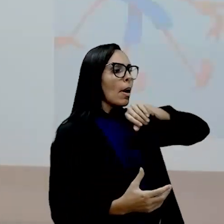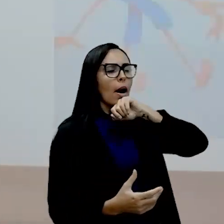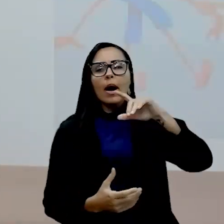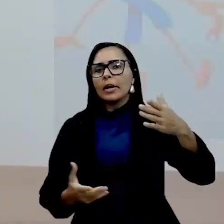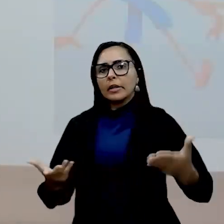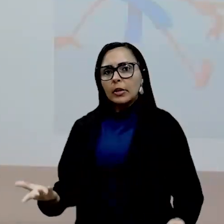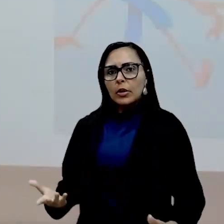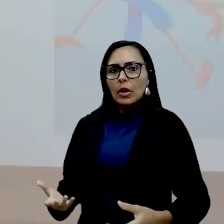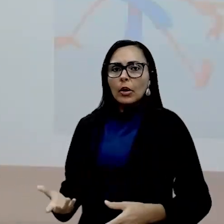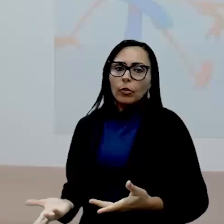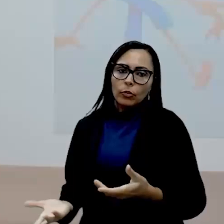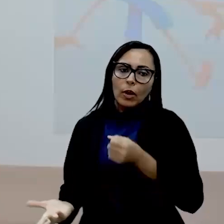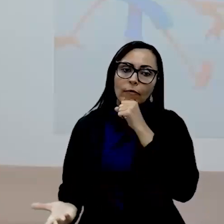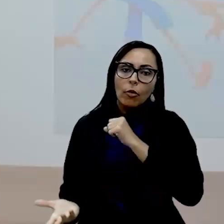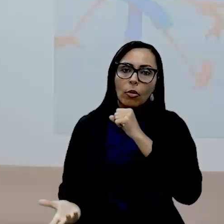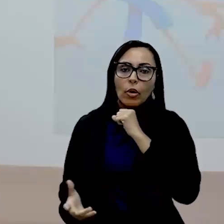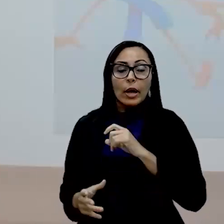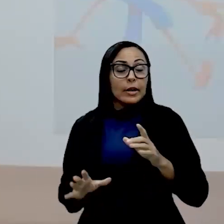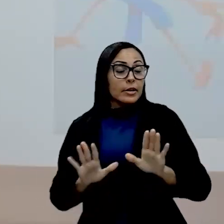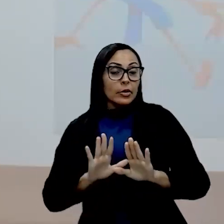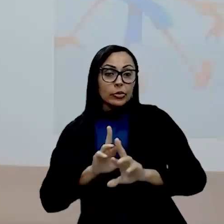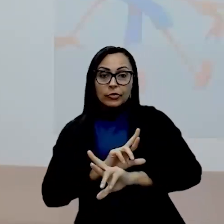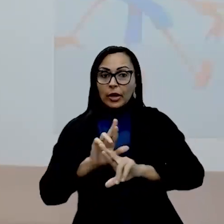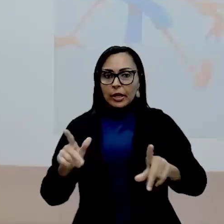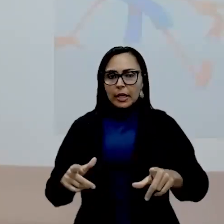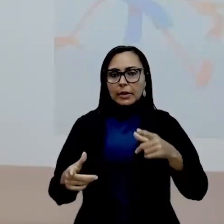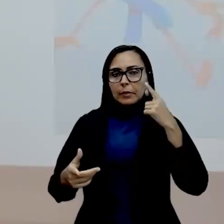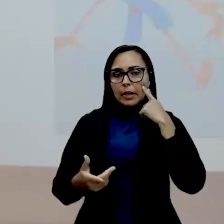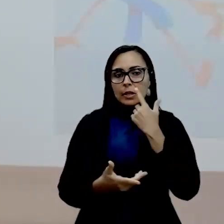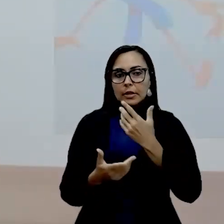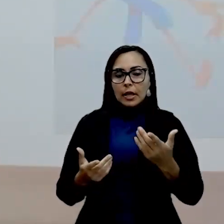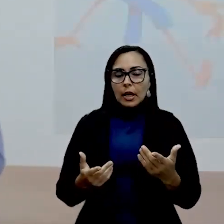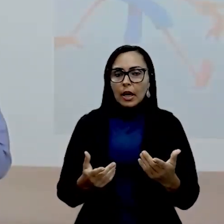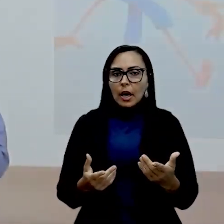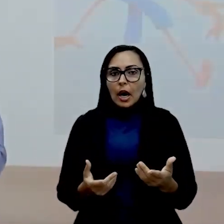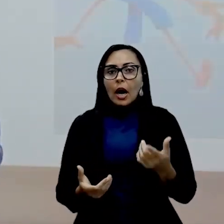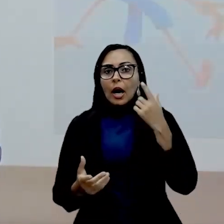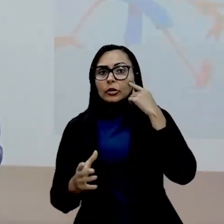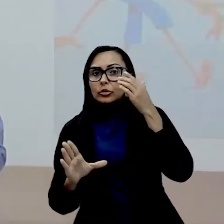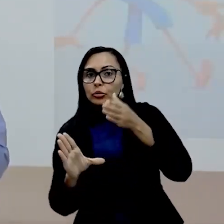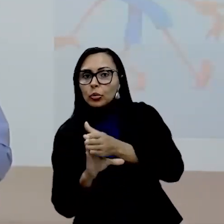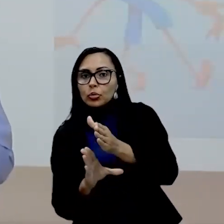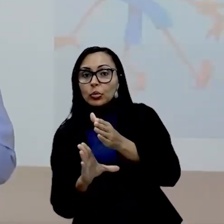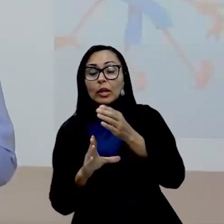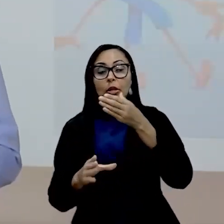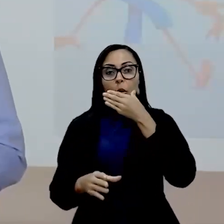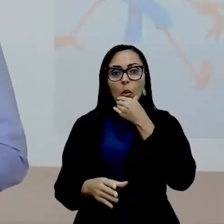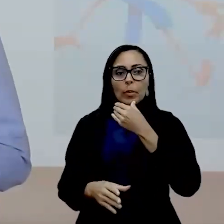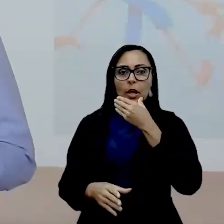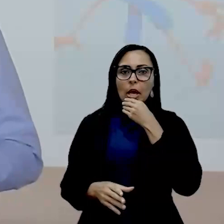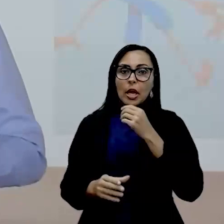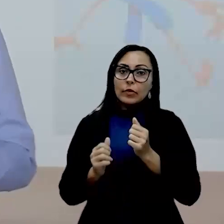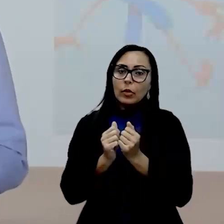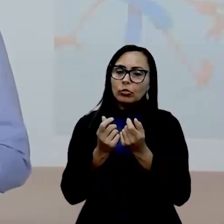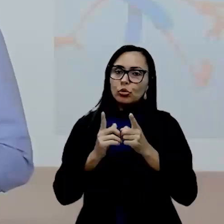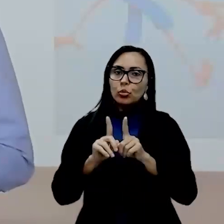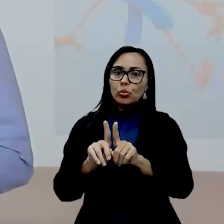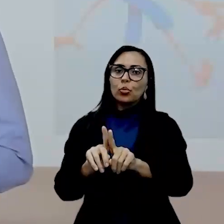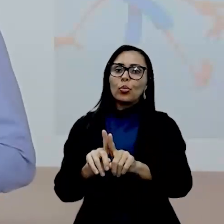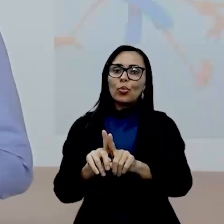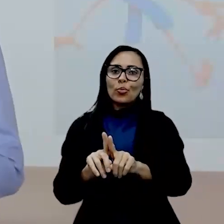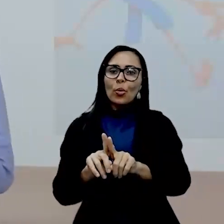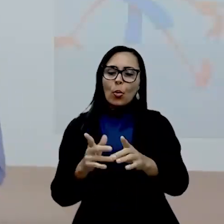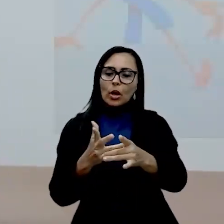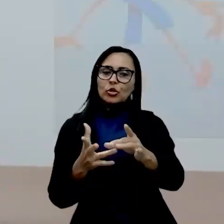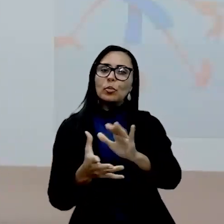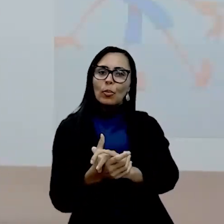não diferentemente, a maioria das consultas de homens que vão a gente, eles vão acompanhados da esposa, ou da filha, né? Ou